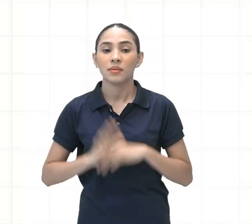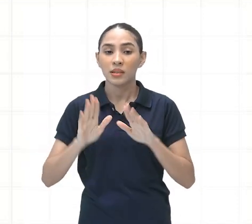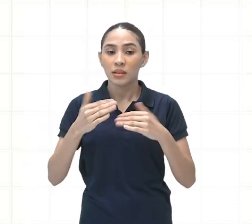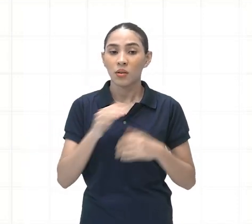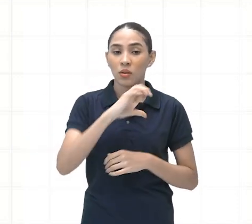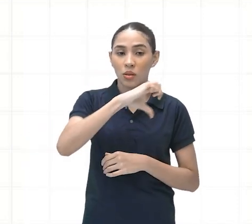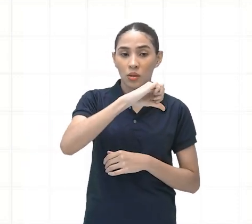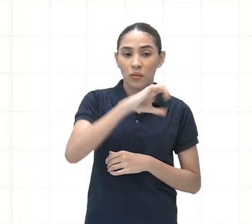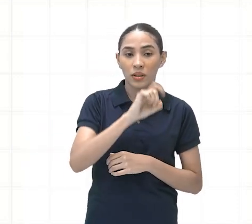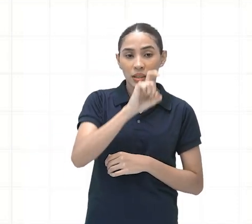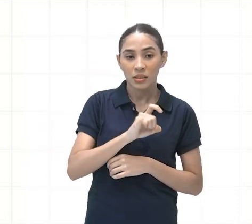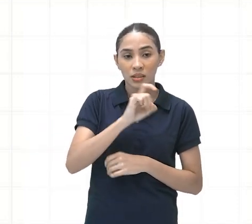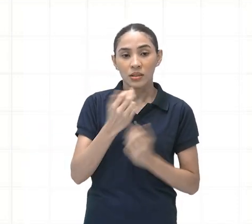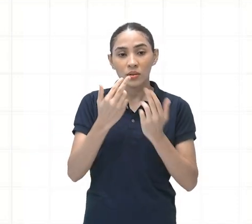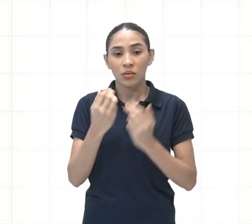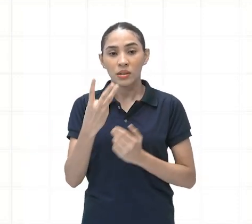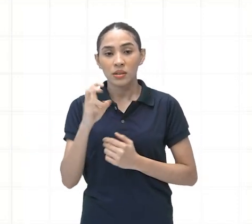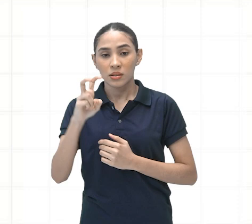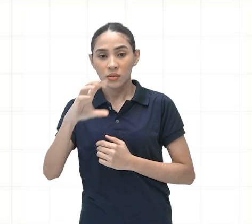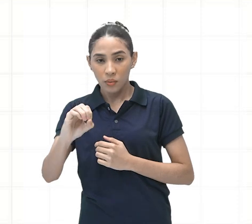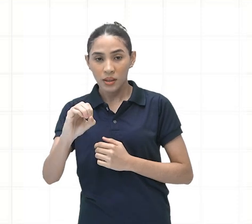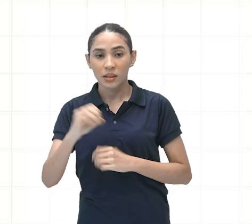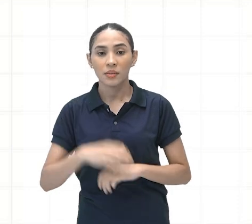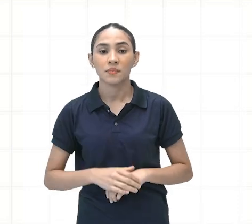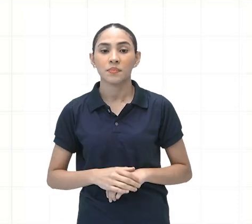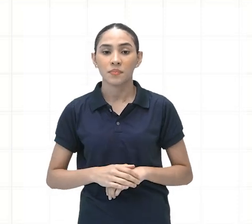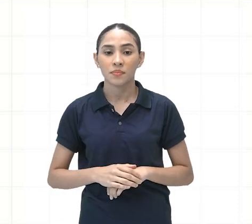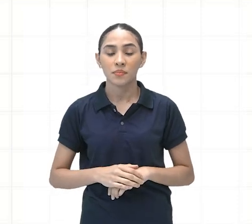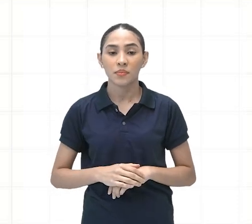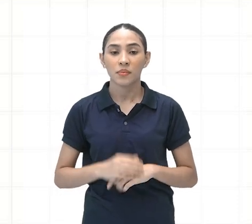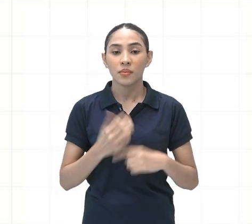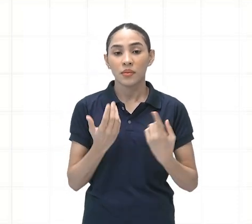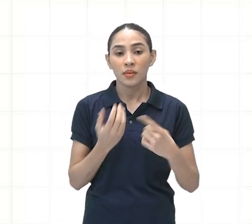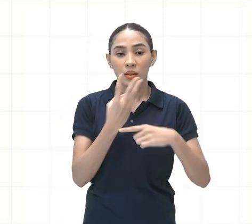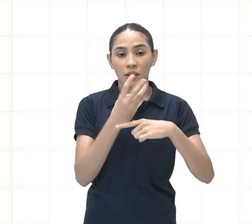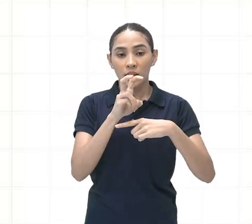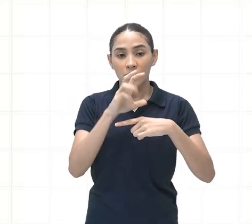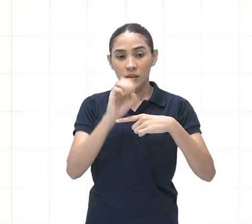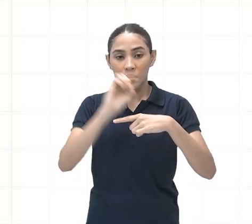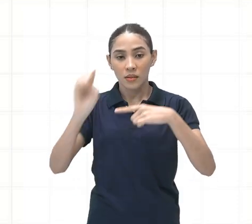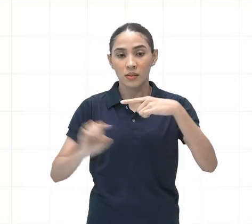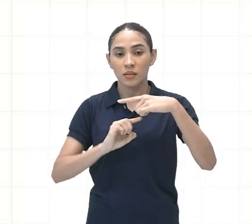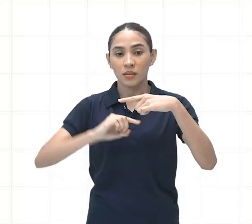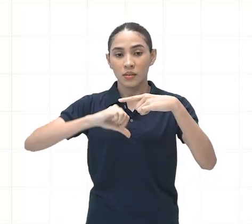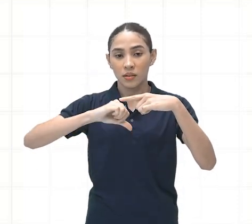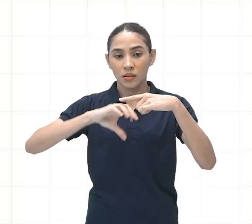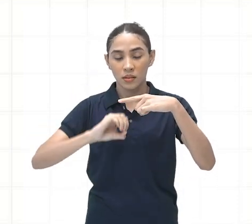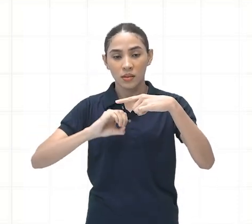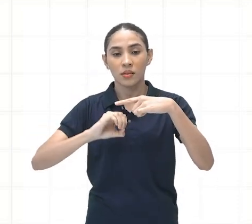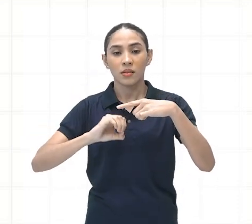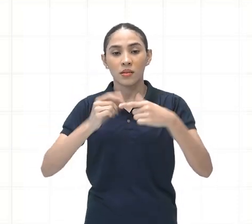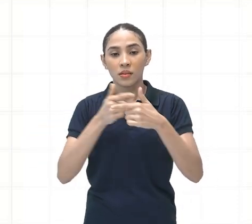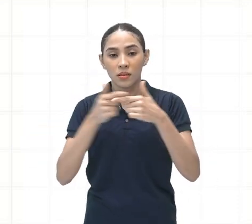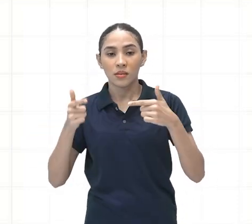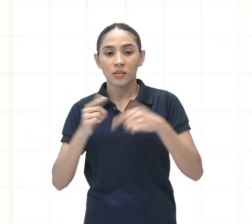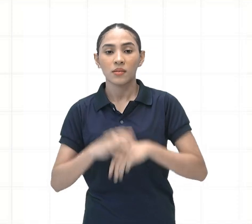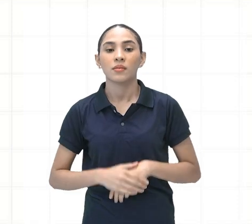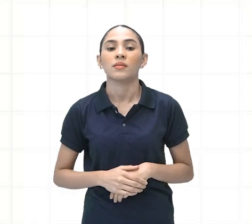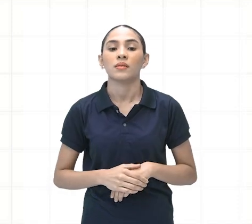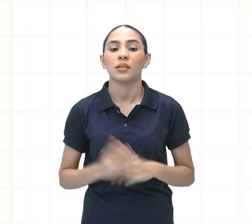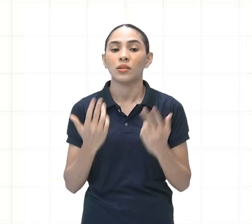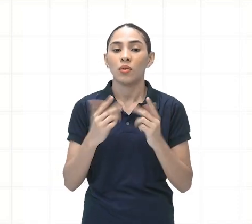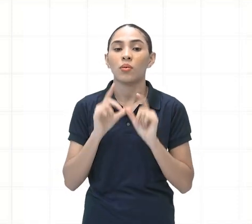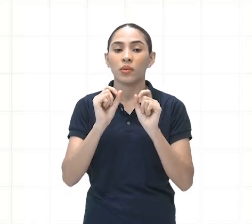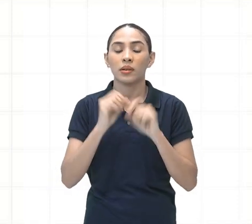Então, 90x é igual a 350. Então, 350 dividido por 90,